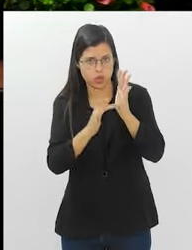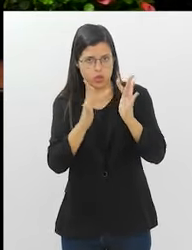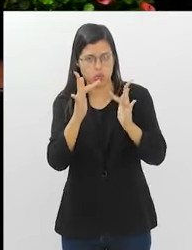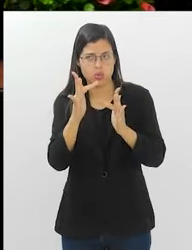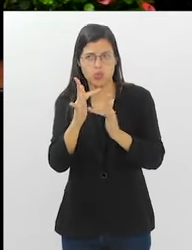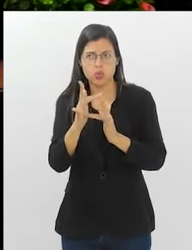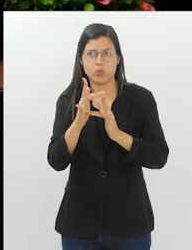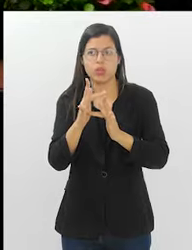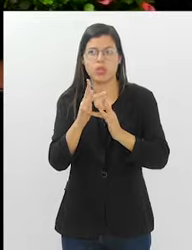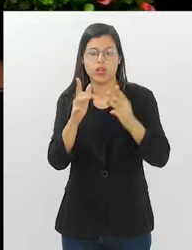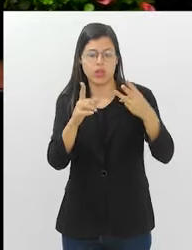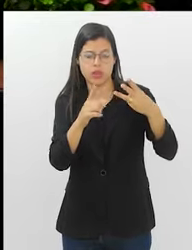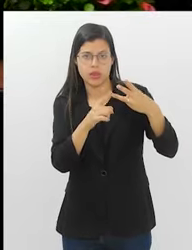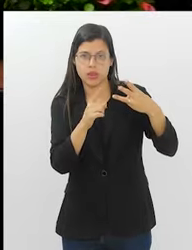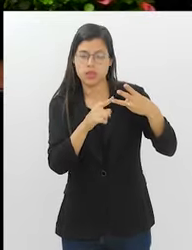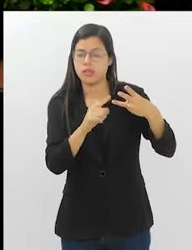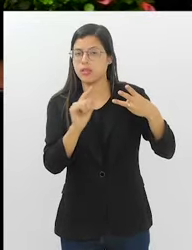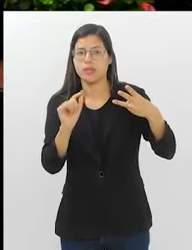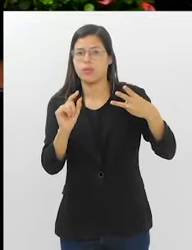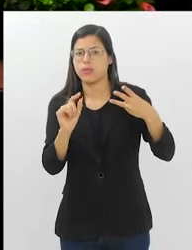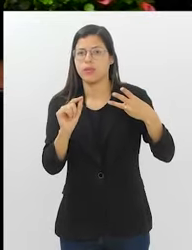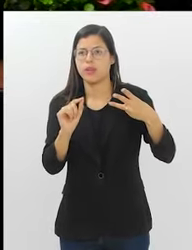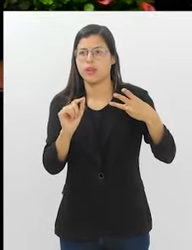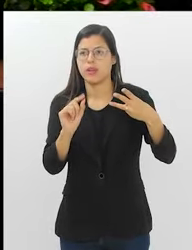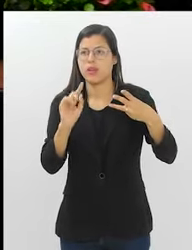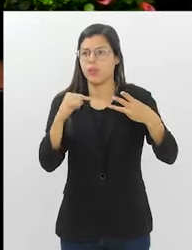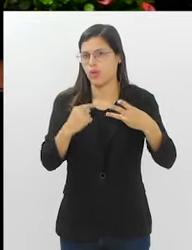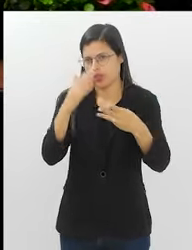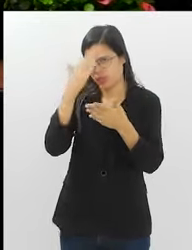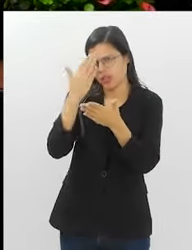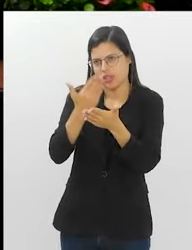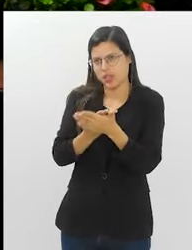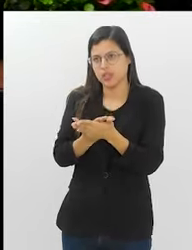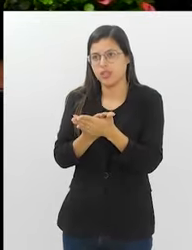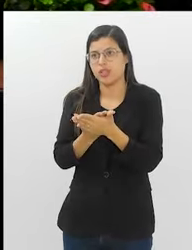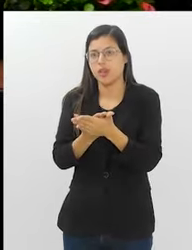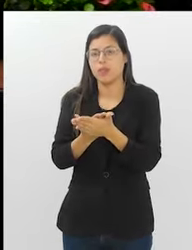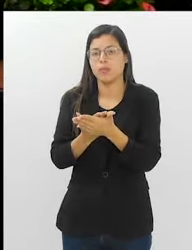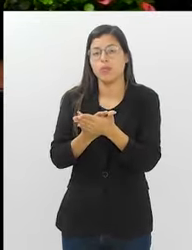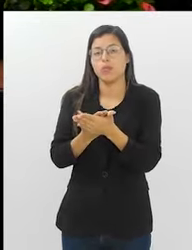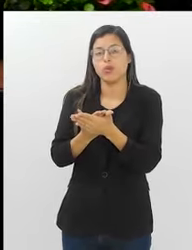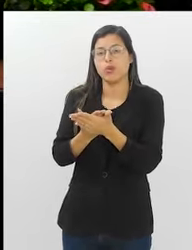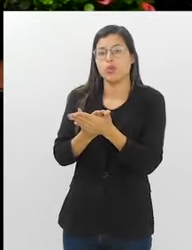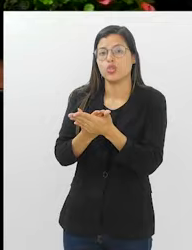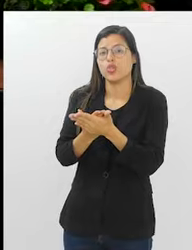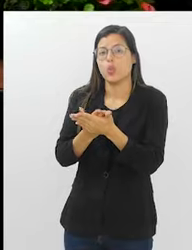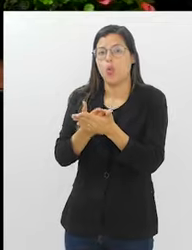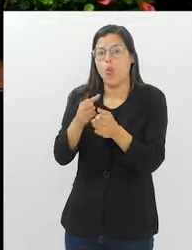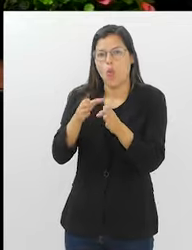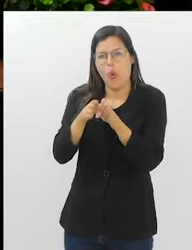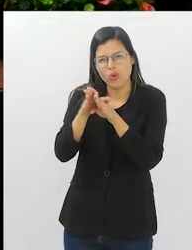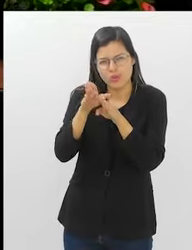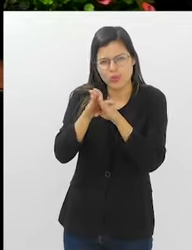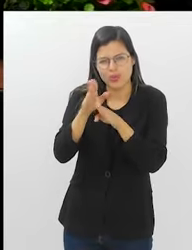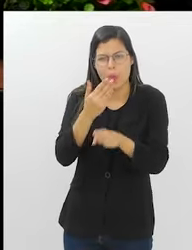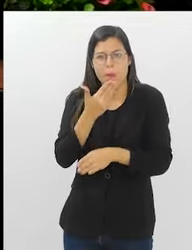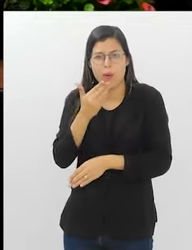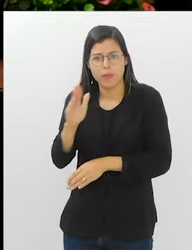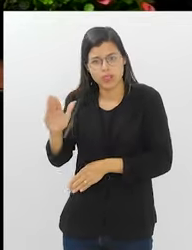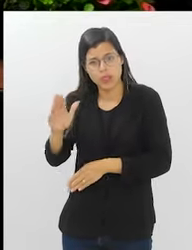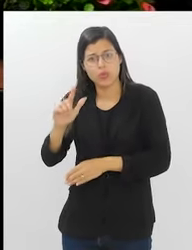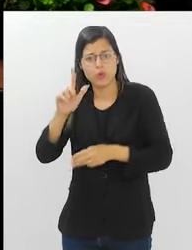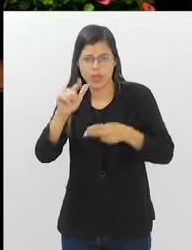os 10 mandamentos, o Evangelho, e a terceira revelação, nós acreditamos nisso, o Consolador prometido, seria o